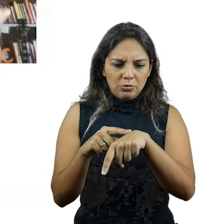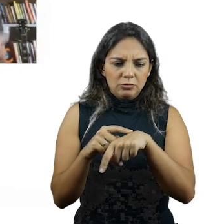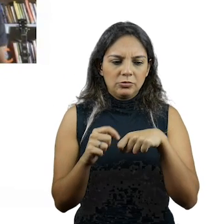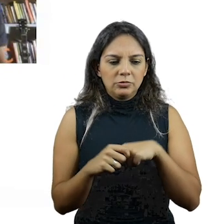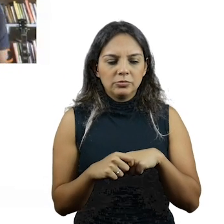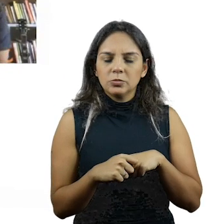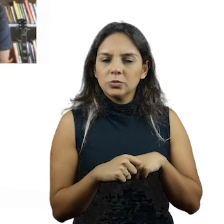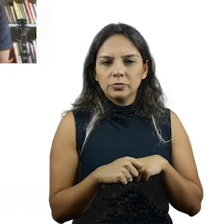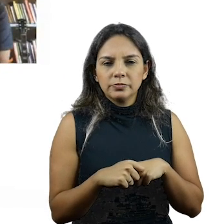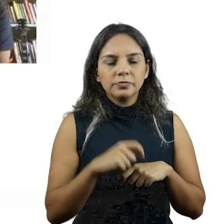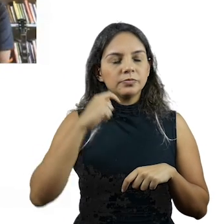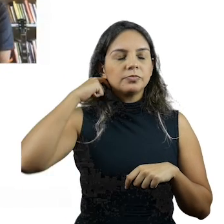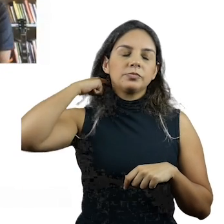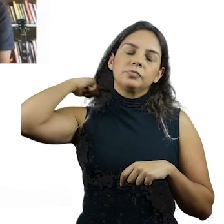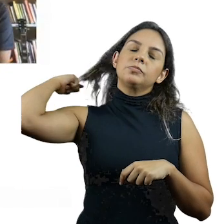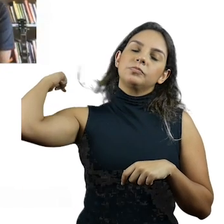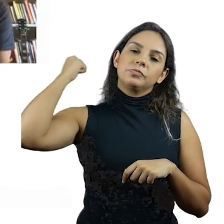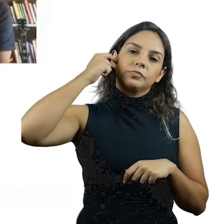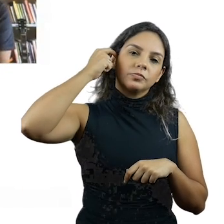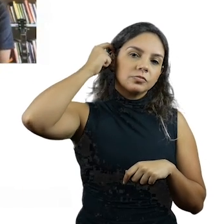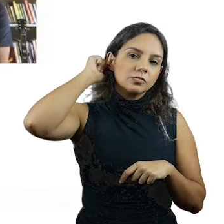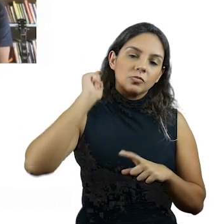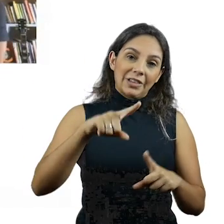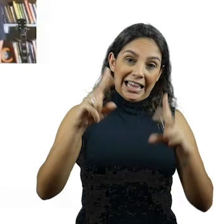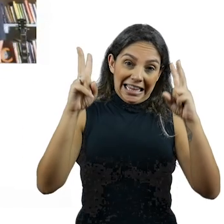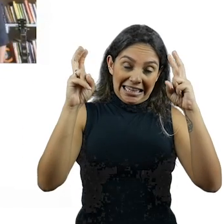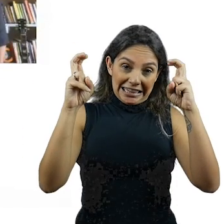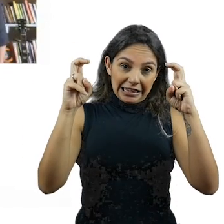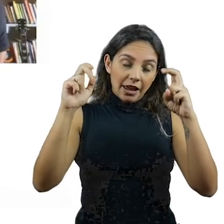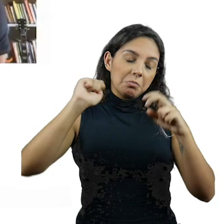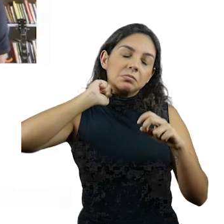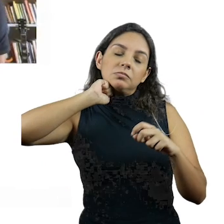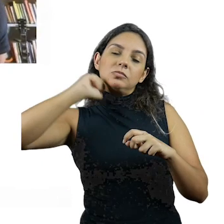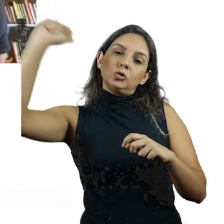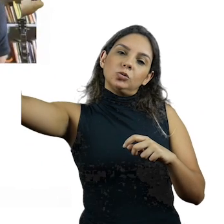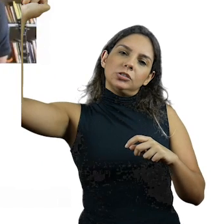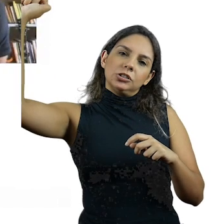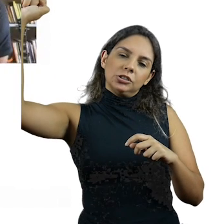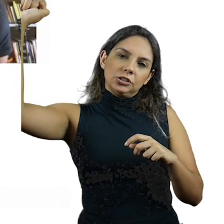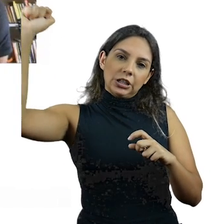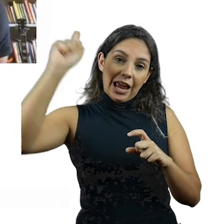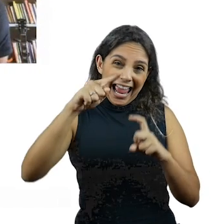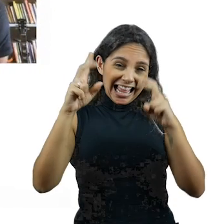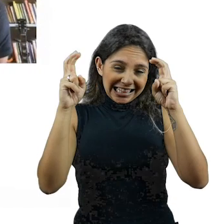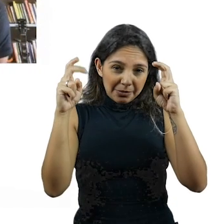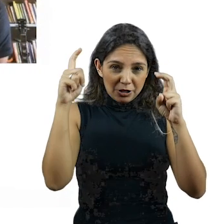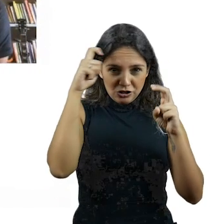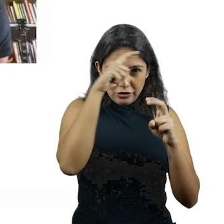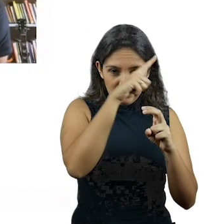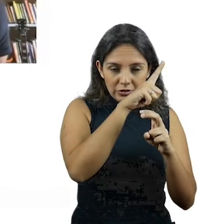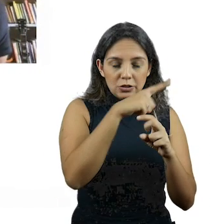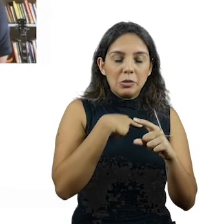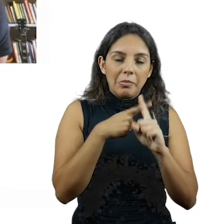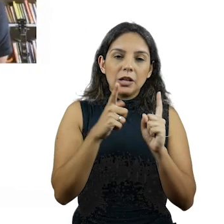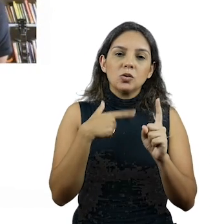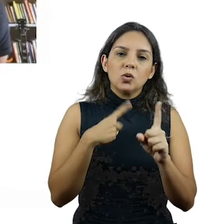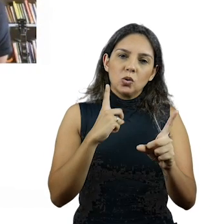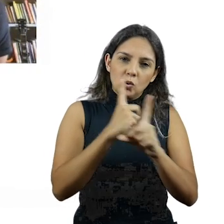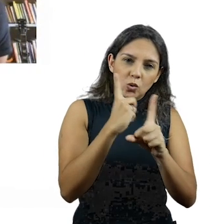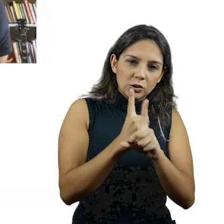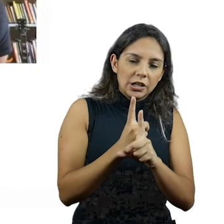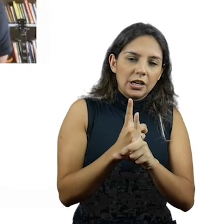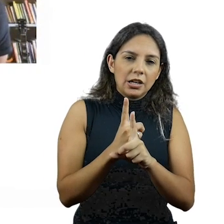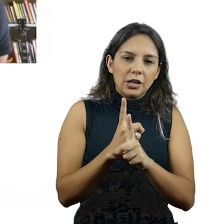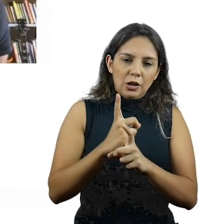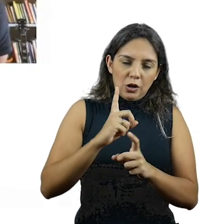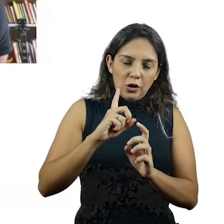como já disse, do tema suicídio, mas assim, é um tema sensível, mas eu consegui achar uma abordagem